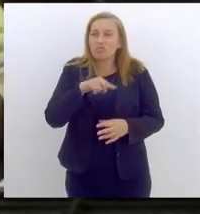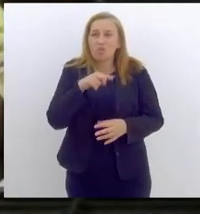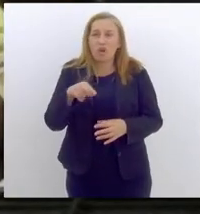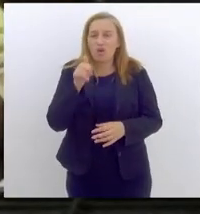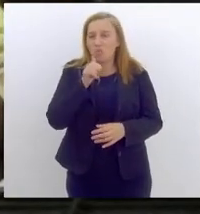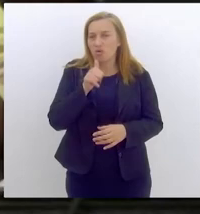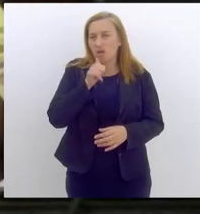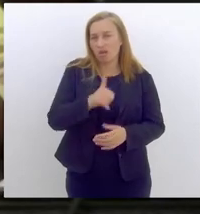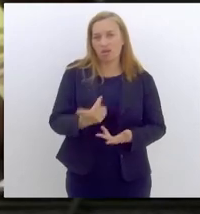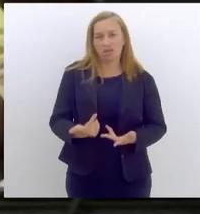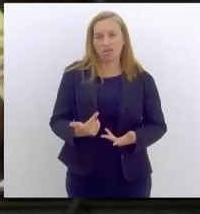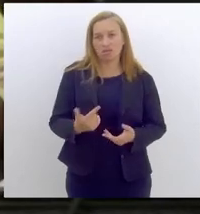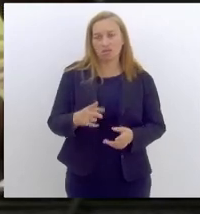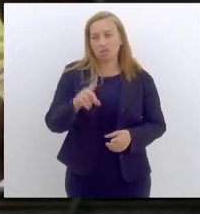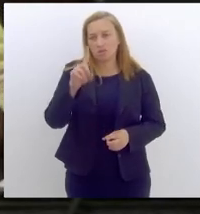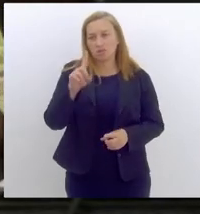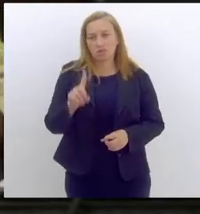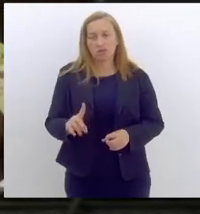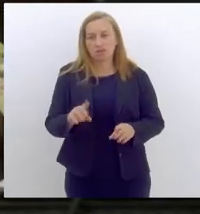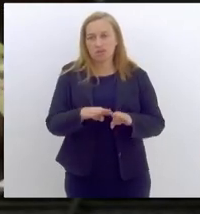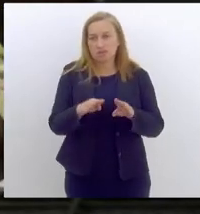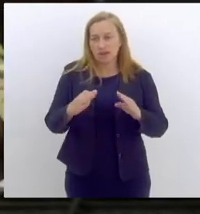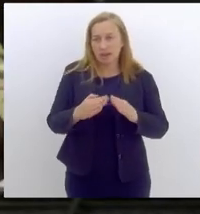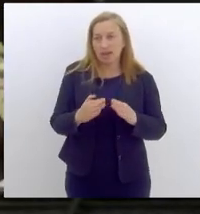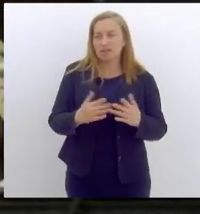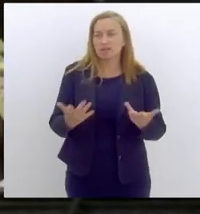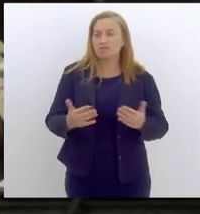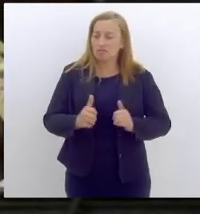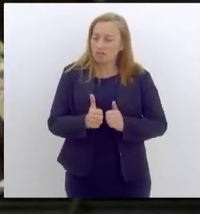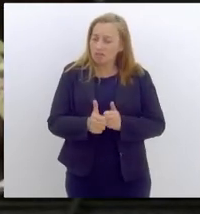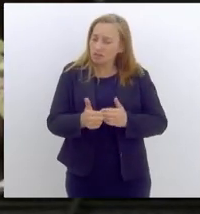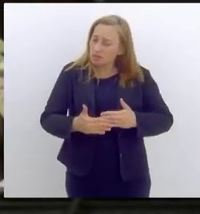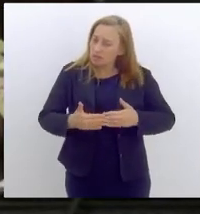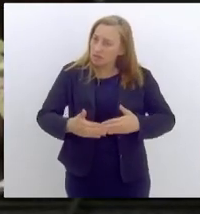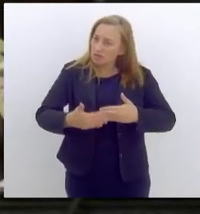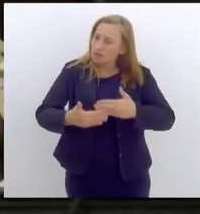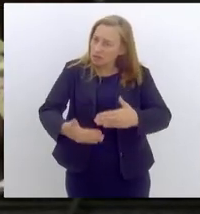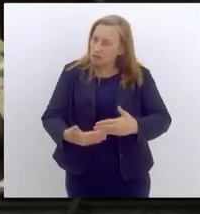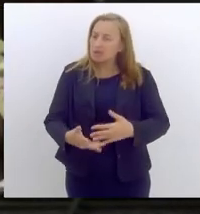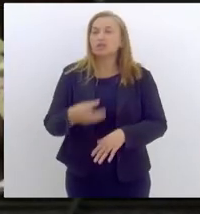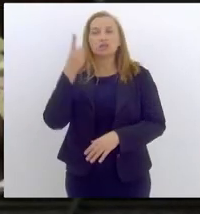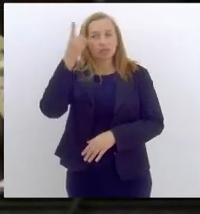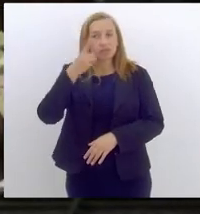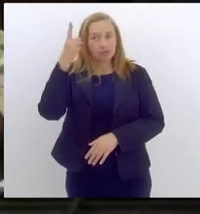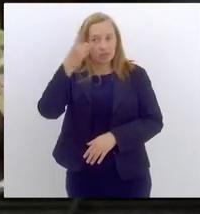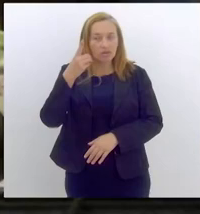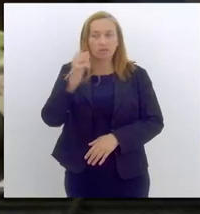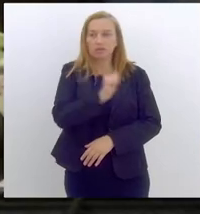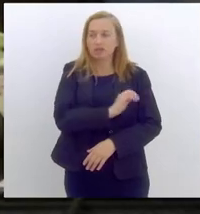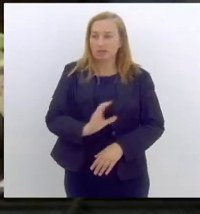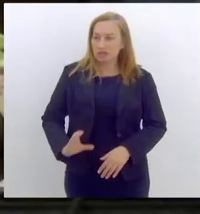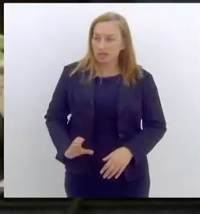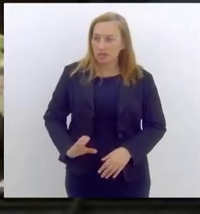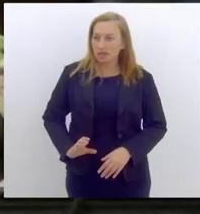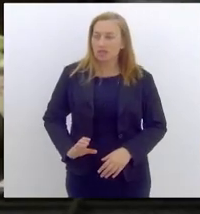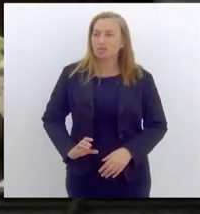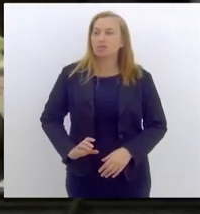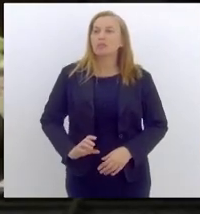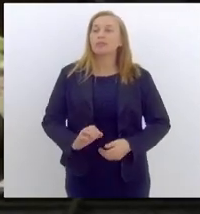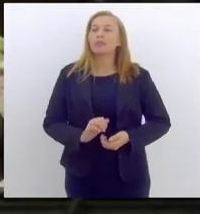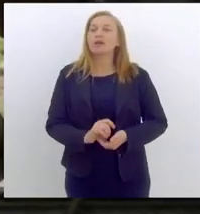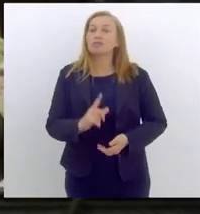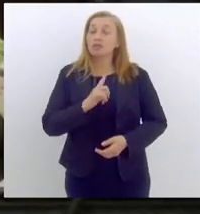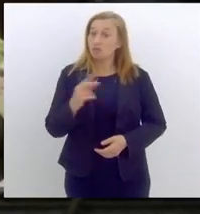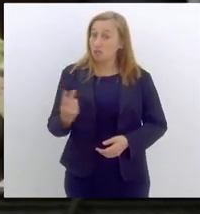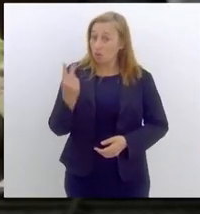casa. E essa casa vem avançando com isso. Deputada André Ciliano tem o seu valor,